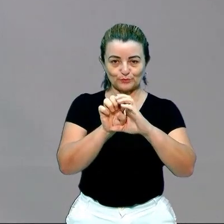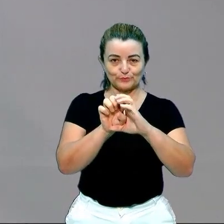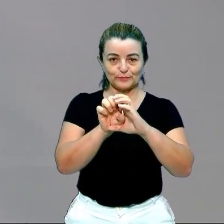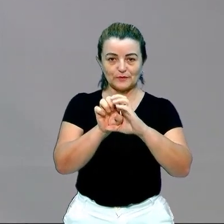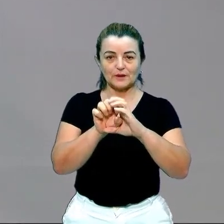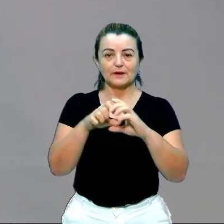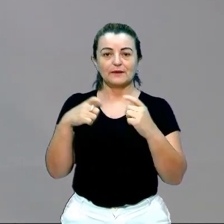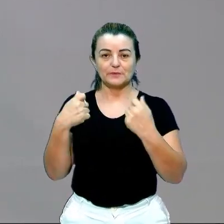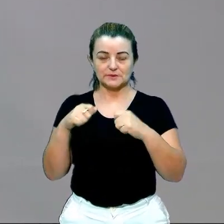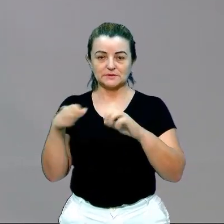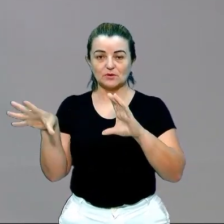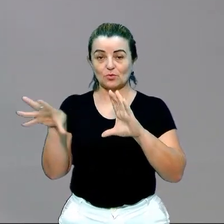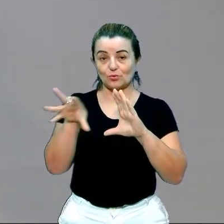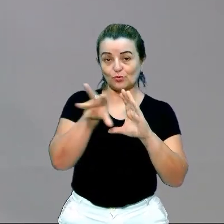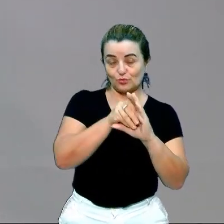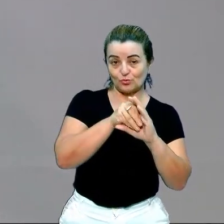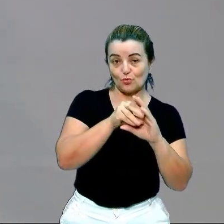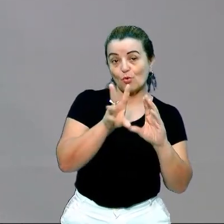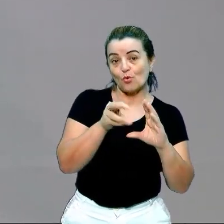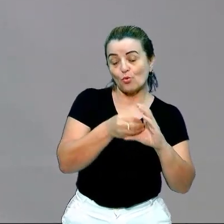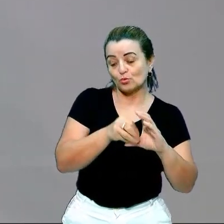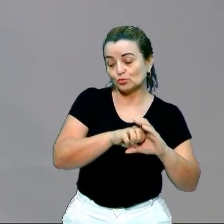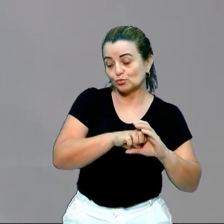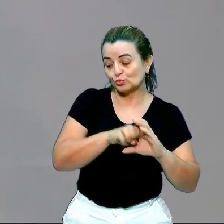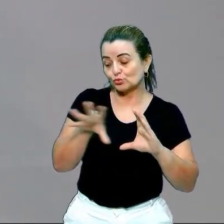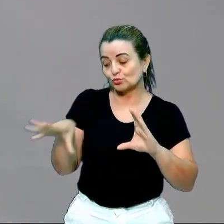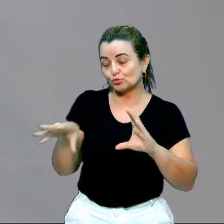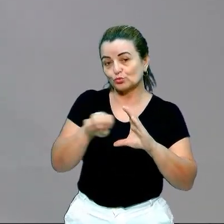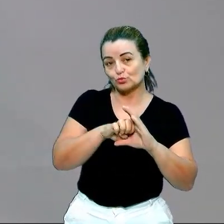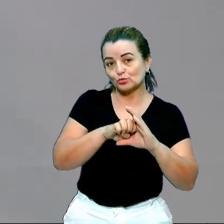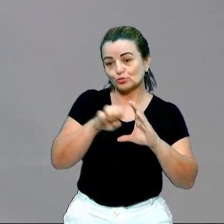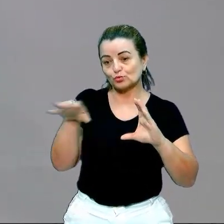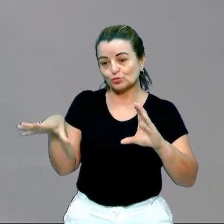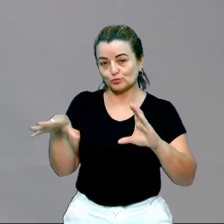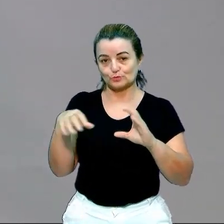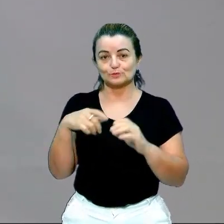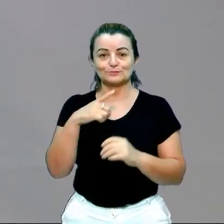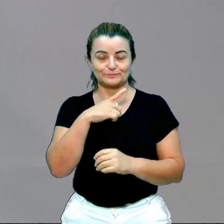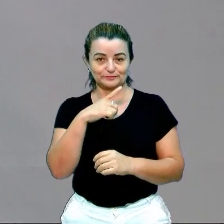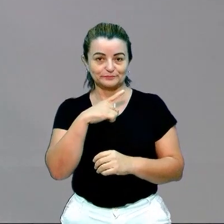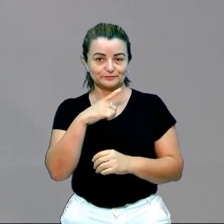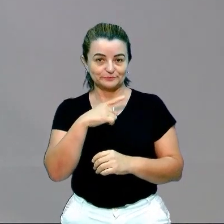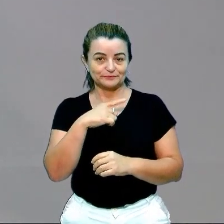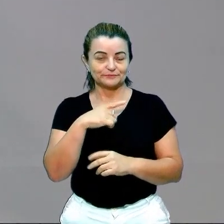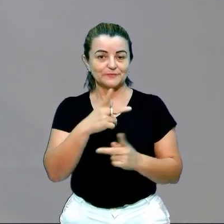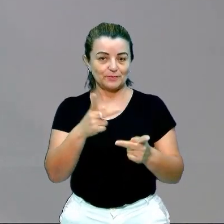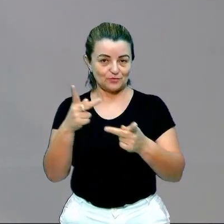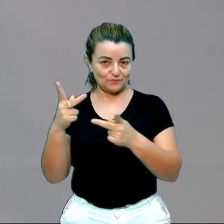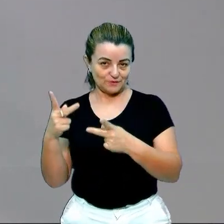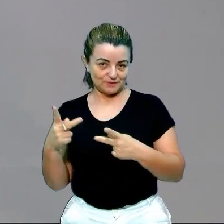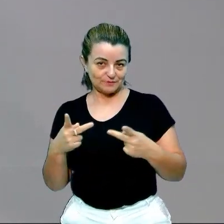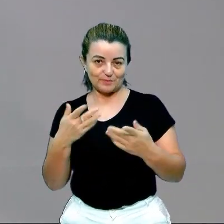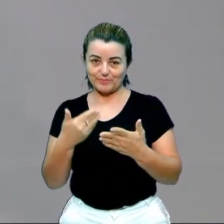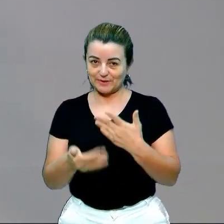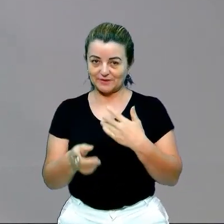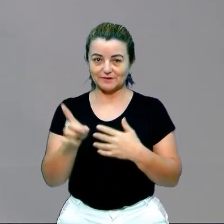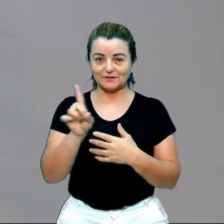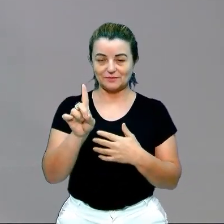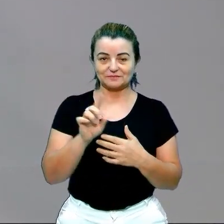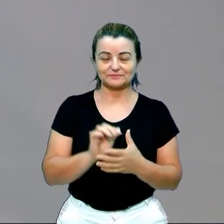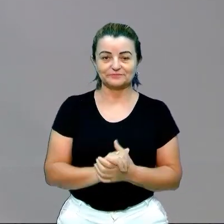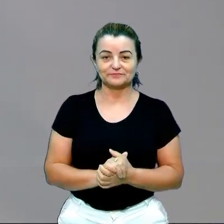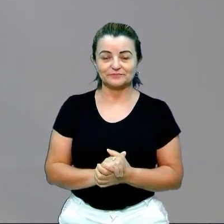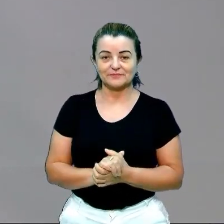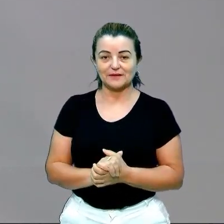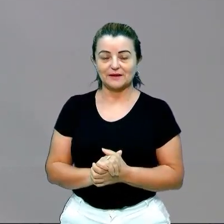capturar elétrons, precisam ceder ou compartilhar também conteúdo da próxima aula, tá? Fica o convite para você não perder.